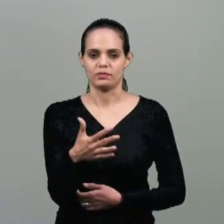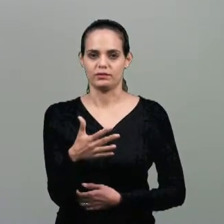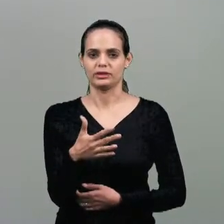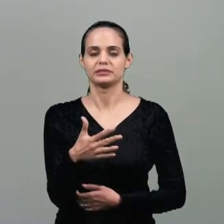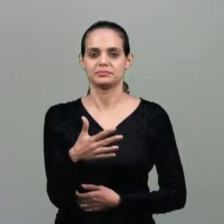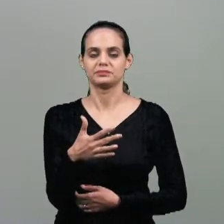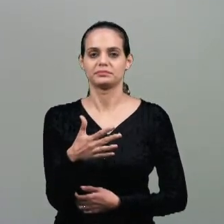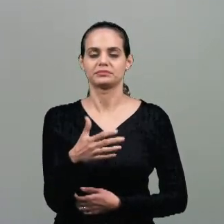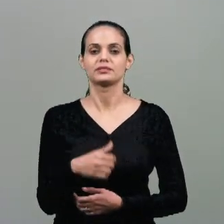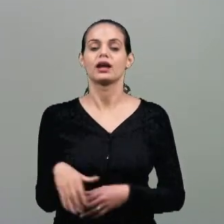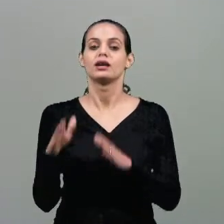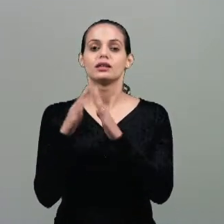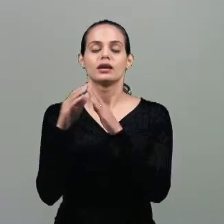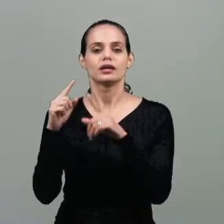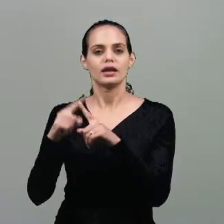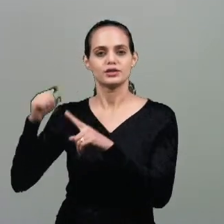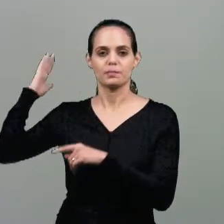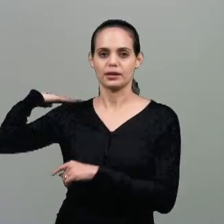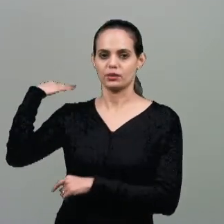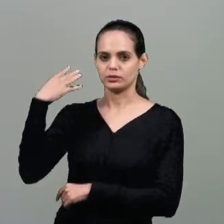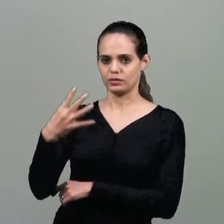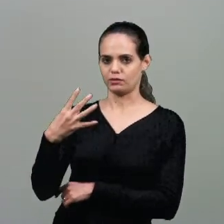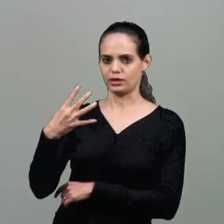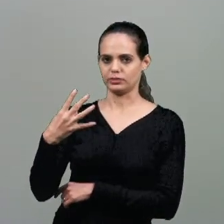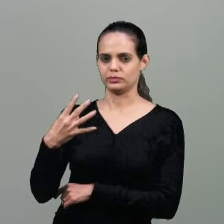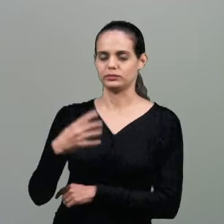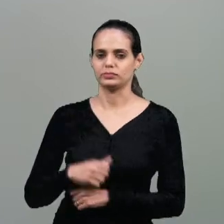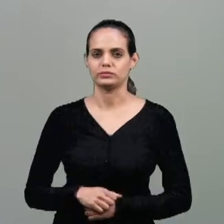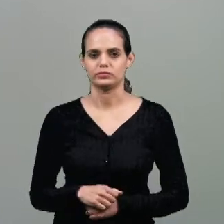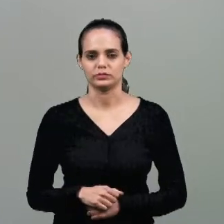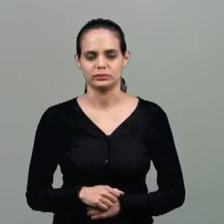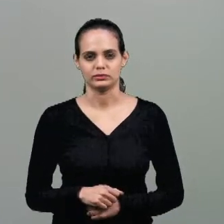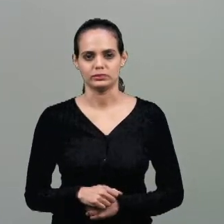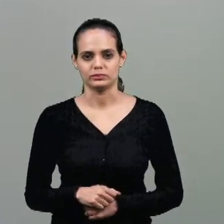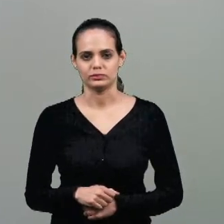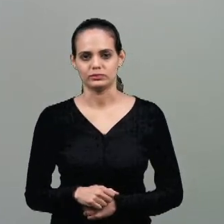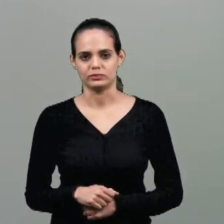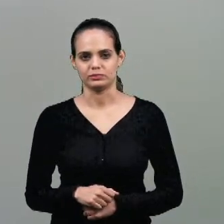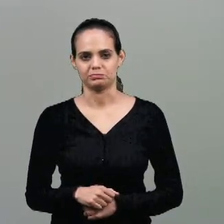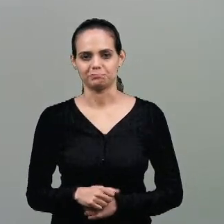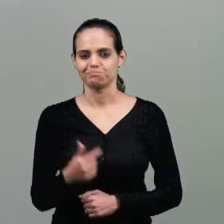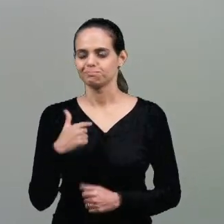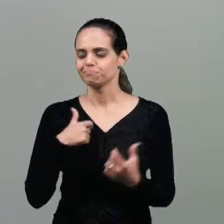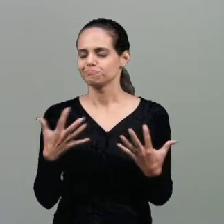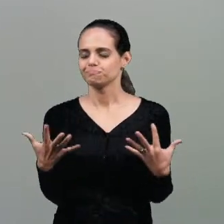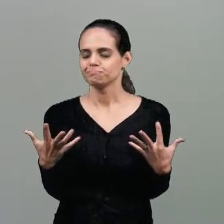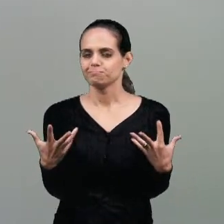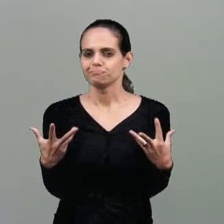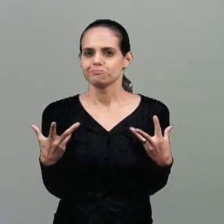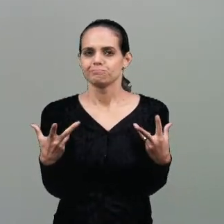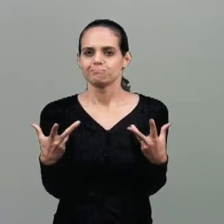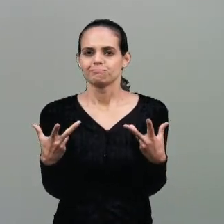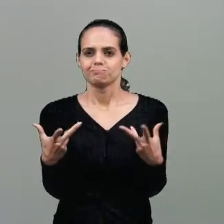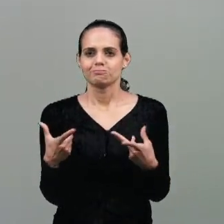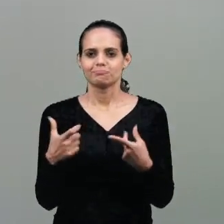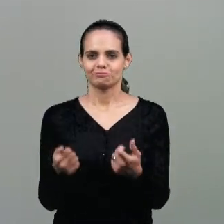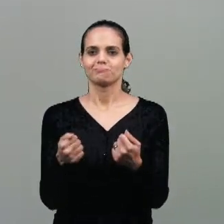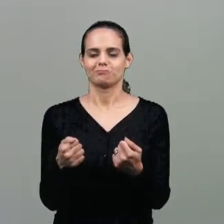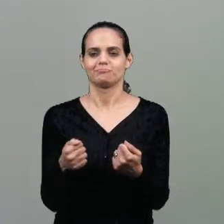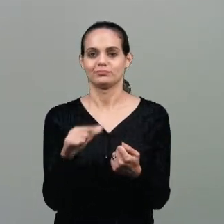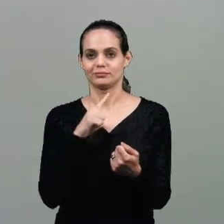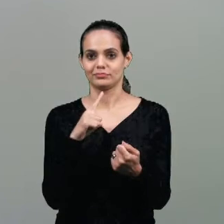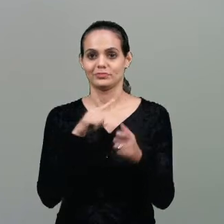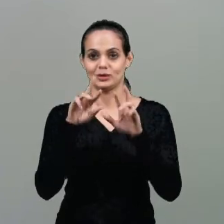Praia 4, e que eu achei assim notável. E nós tivemos uma reunião